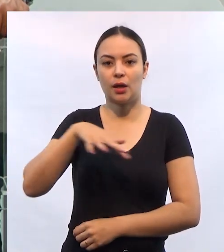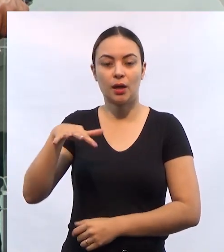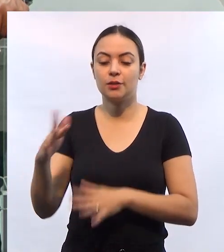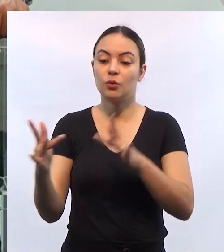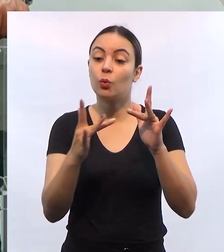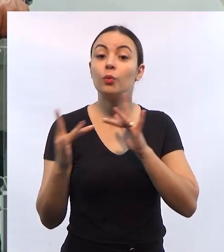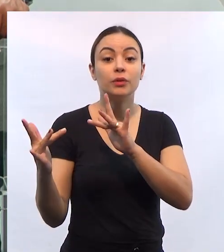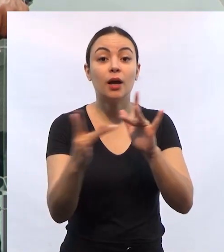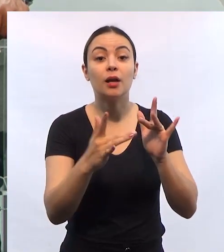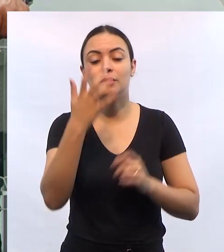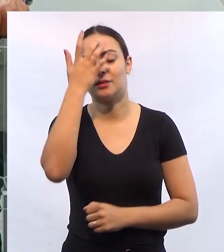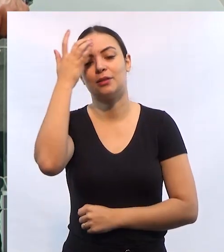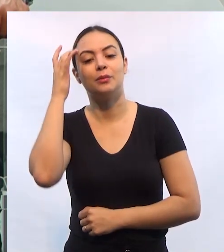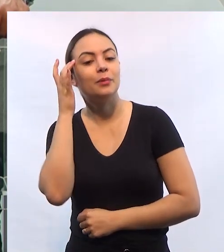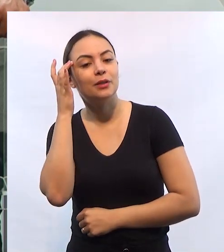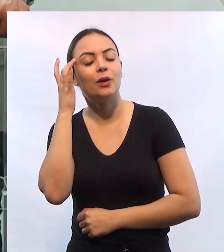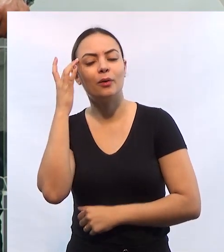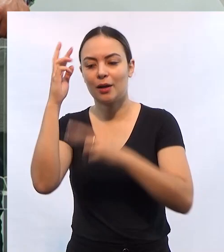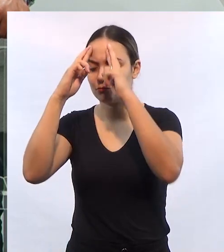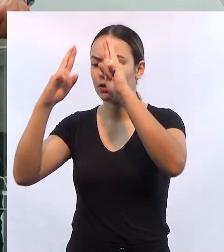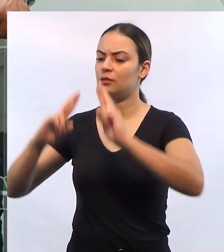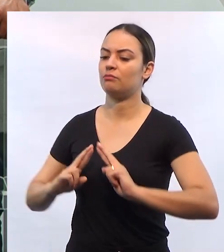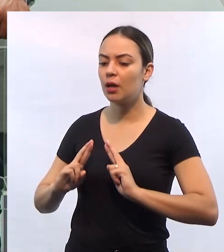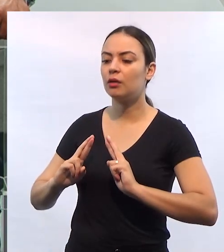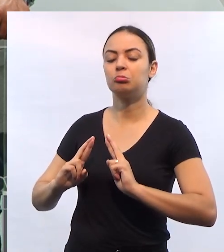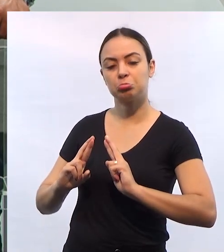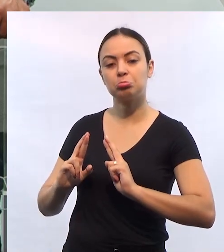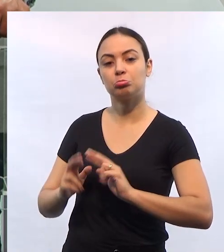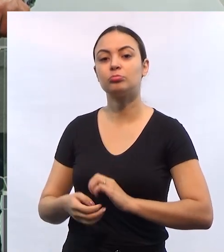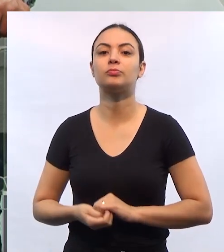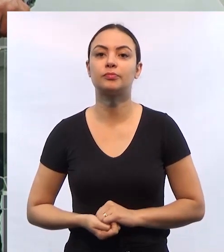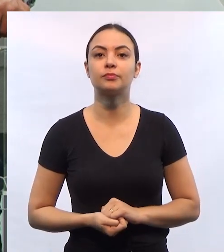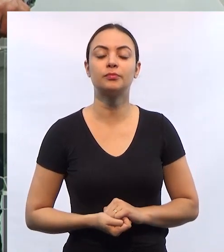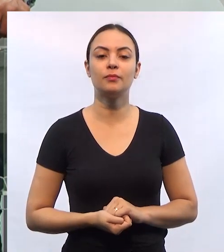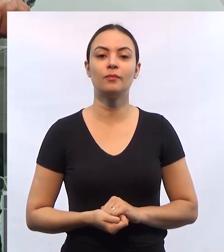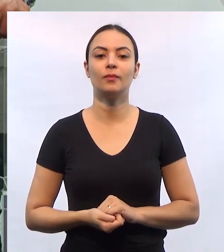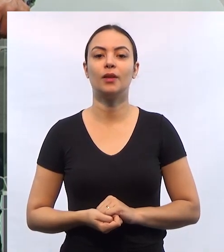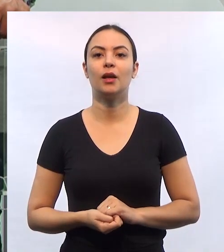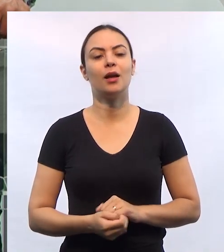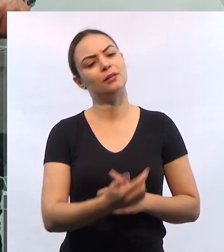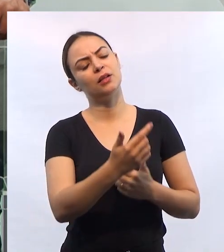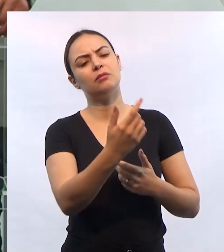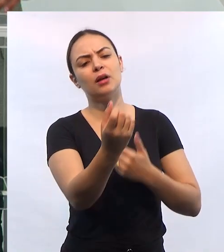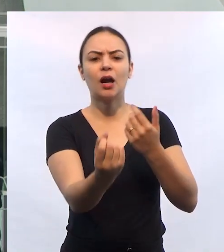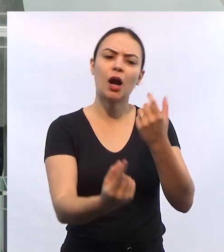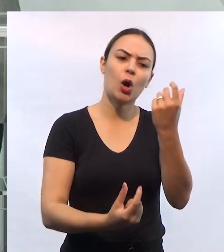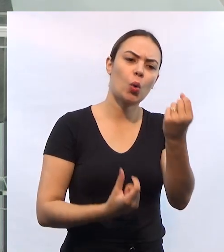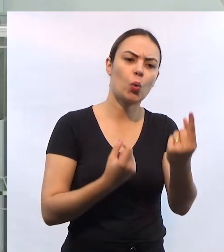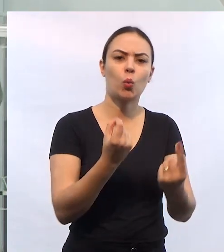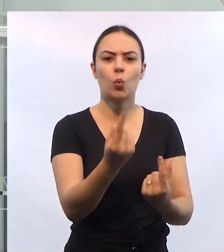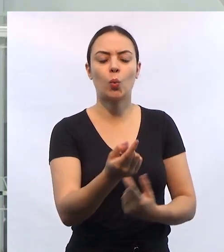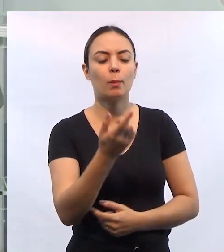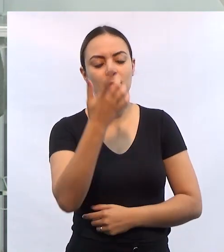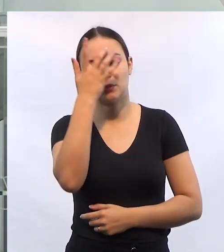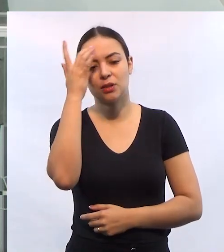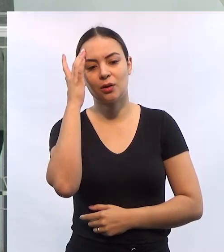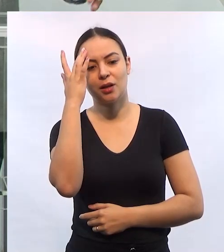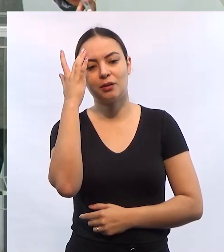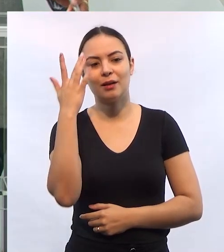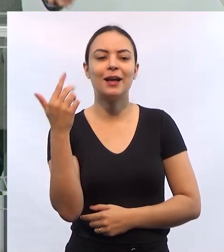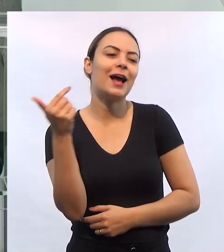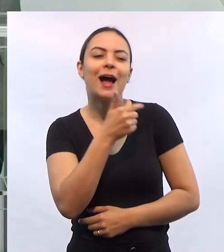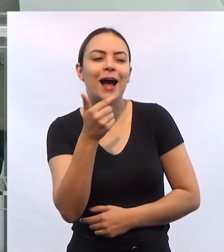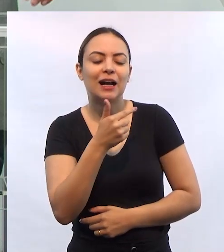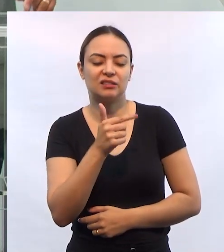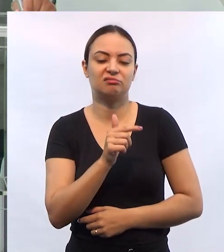ambiente, eu me sinto satisfeito, porque lá as pessoas me tratam com respeito, lá por mais, claro, vai ter gente que não vai rir da